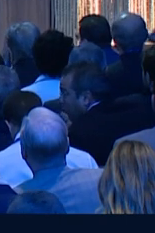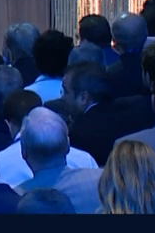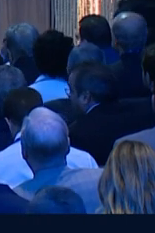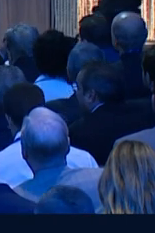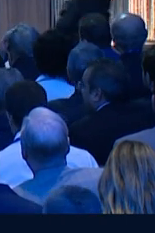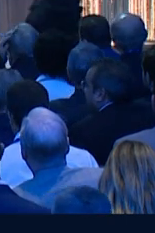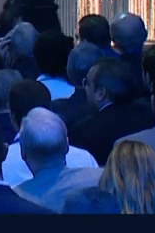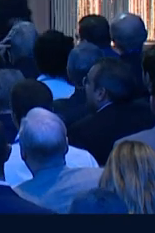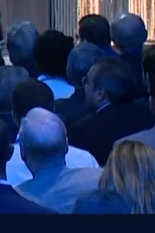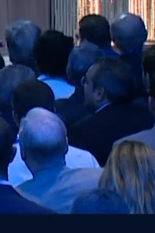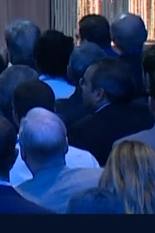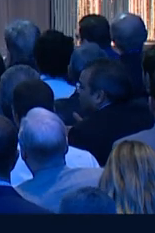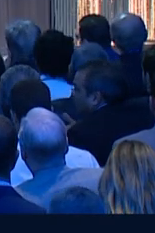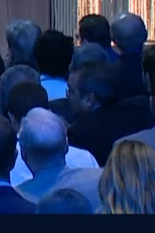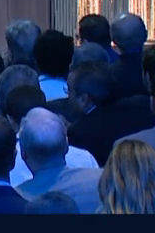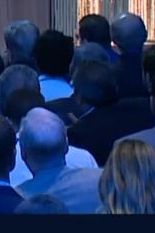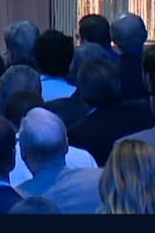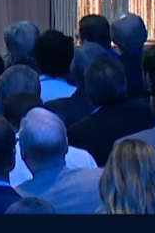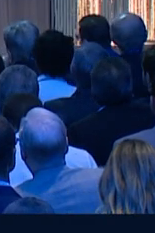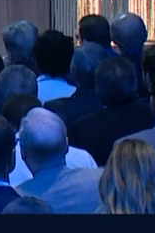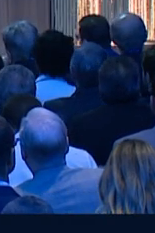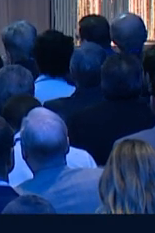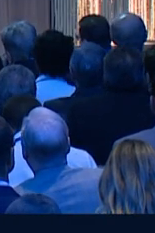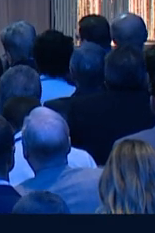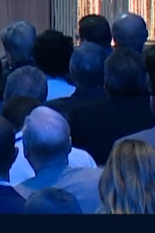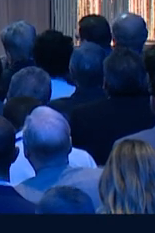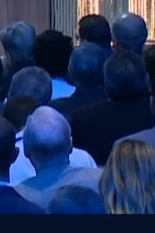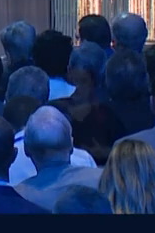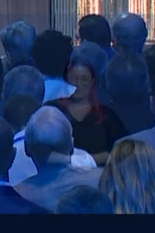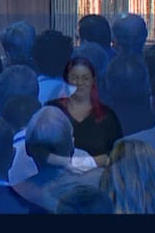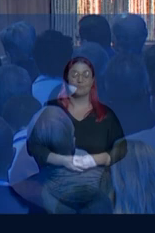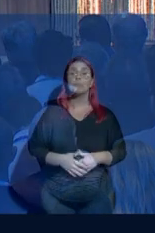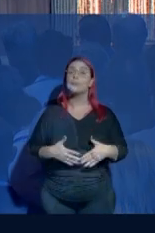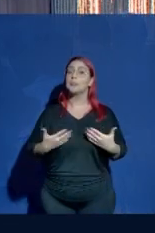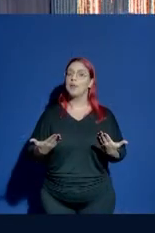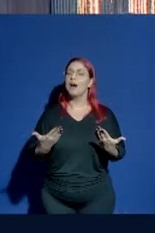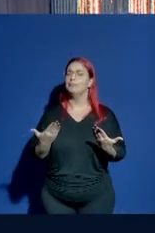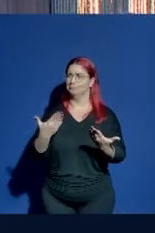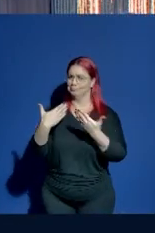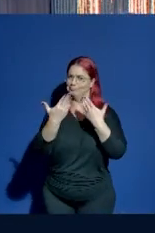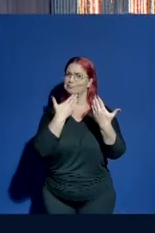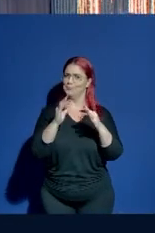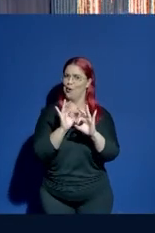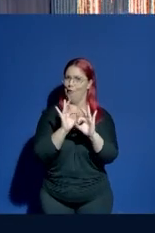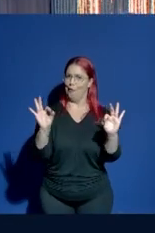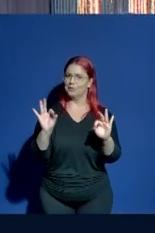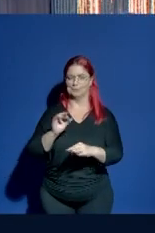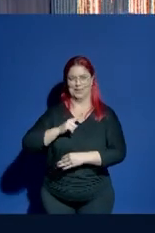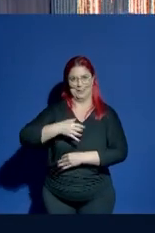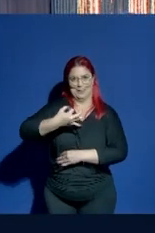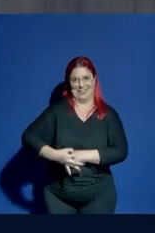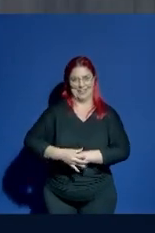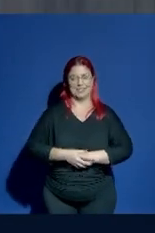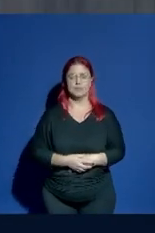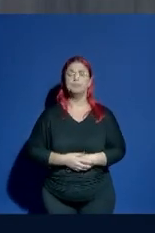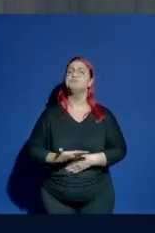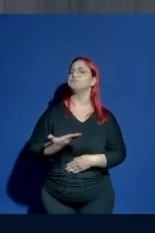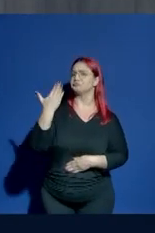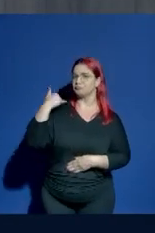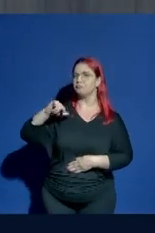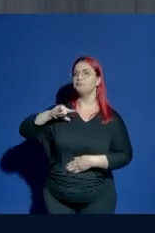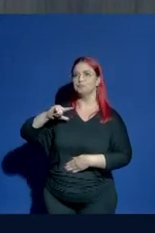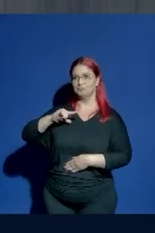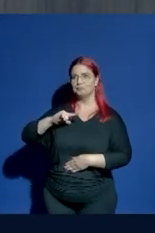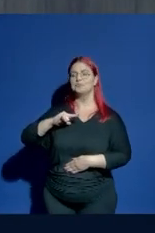e mais milhares de pessoas nos assistindo aqui online e acho que teremos uma boa conversa tivemos efetivamente né um evento